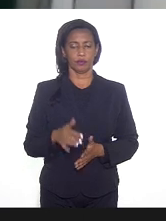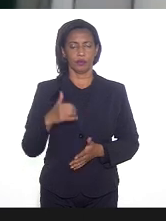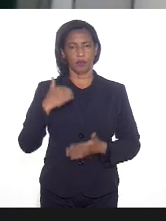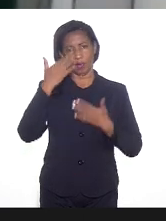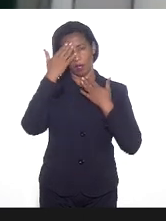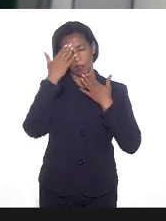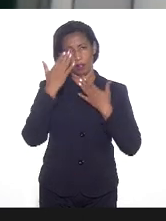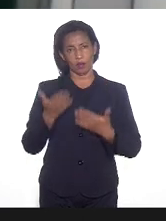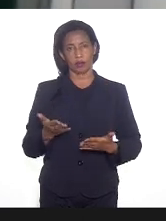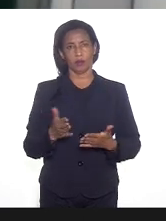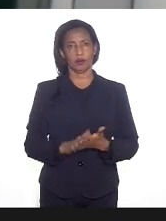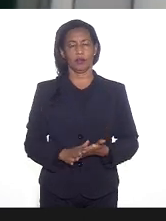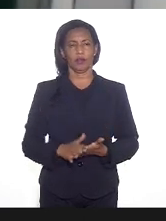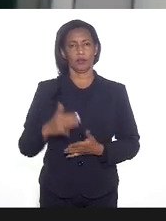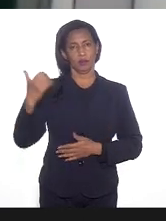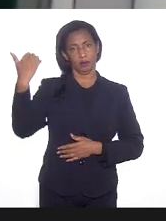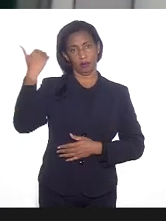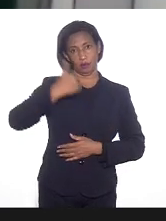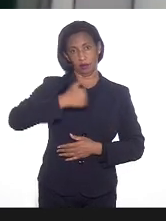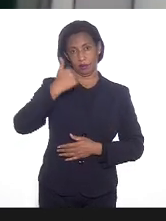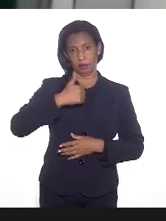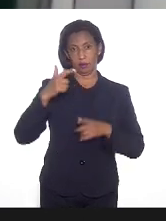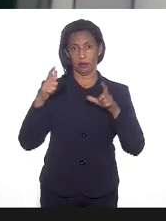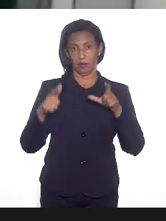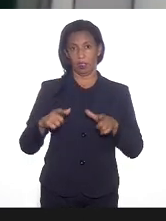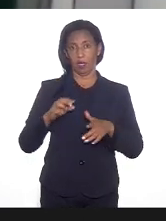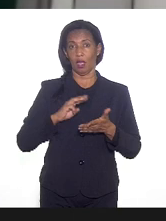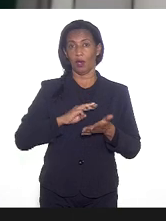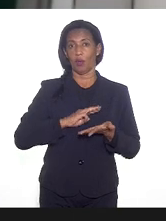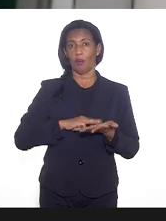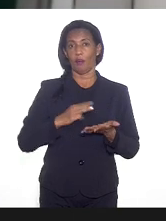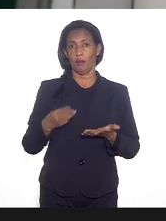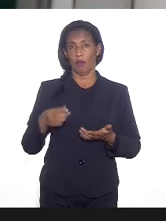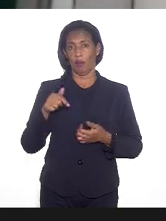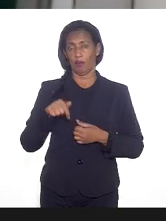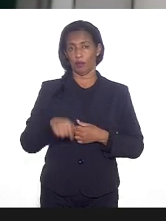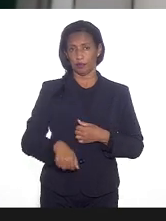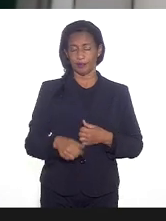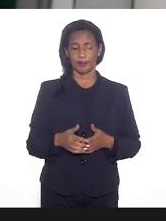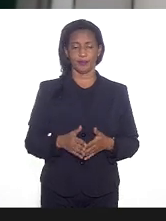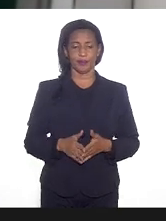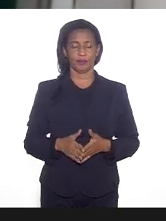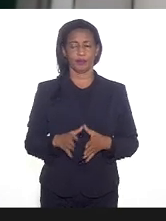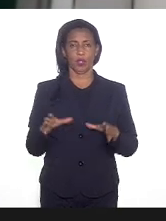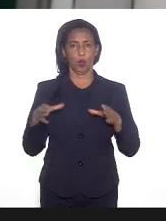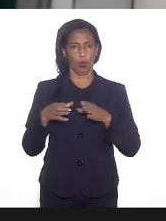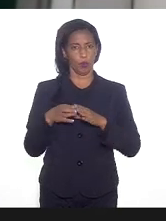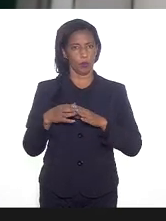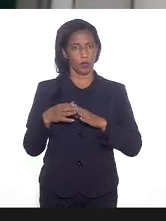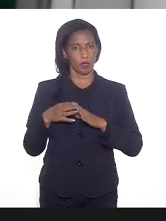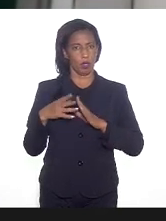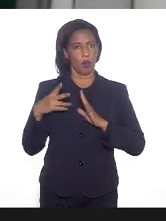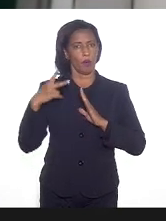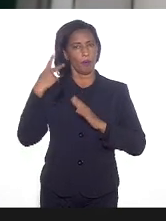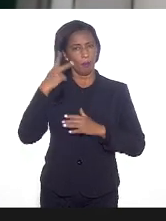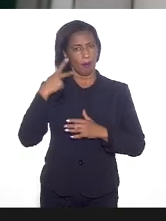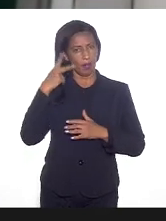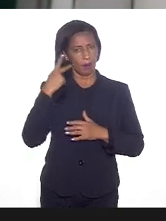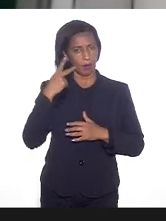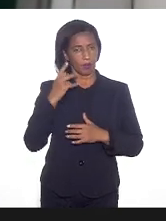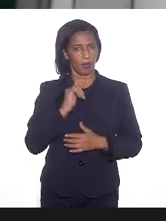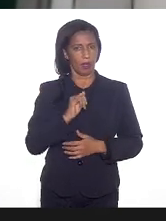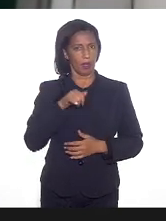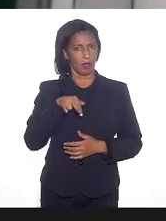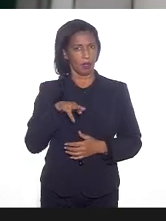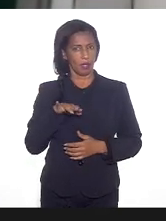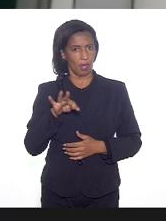agradeço, em primeiro lugar, aos membros desta Comissão Parlamentar de Inquérito